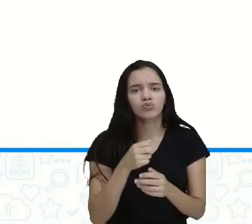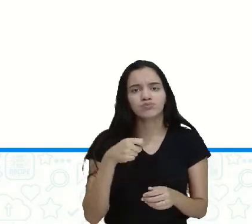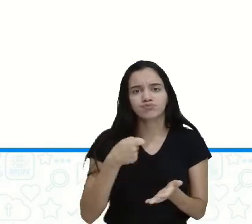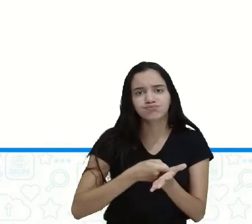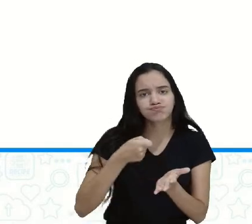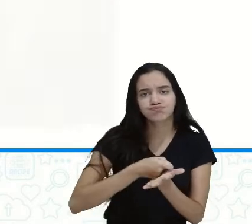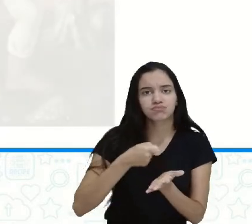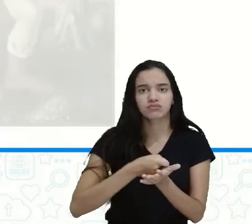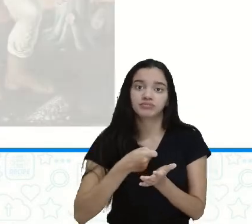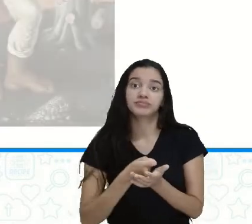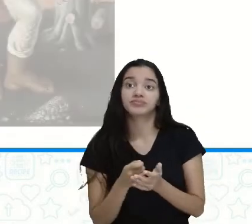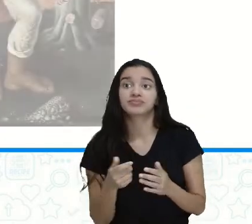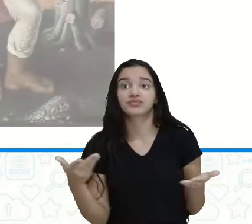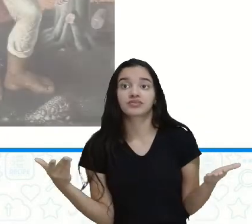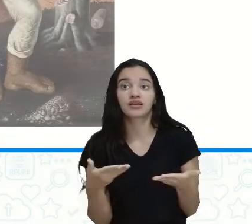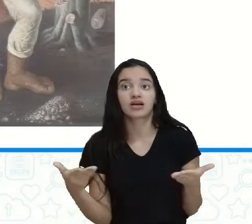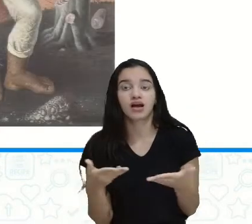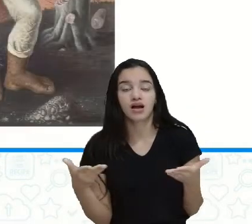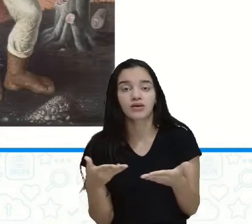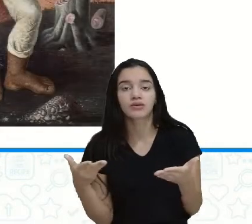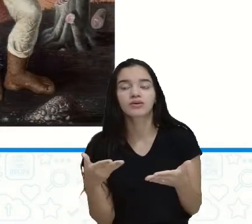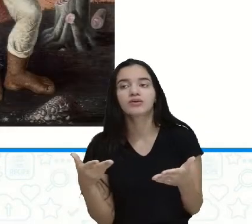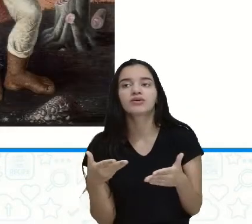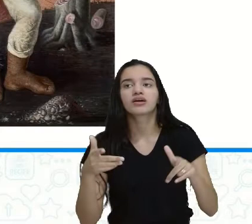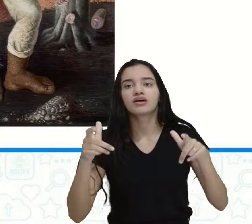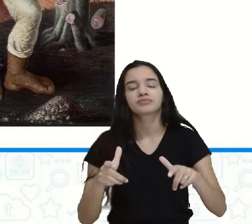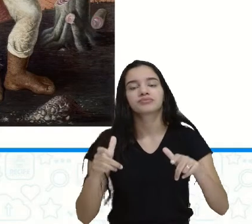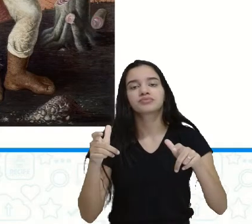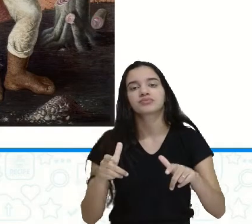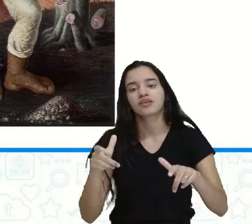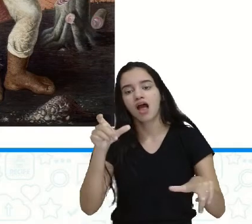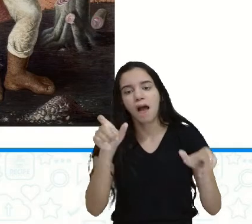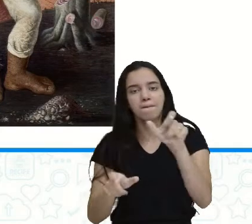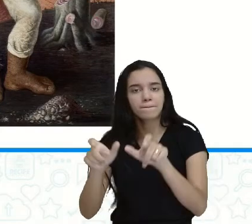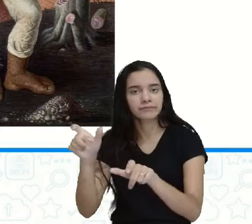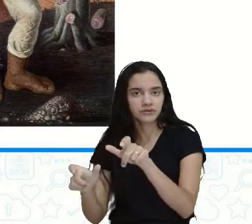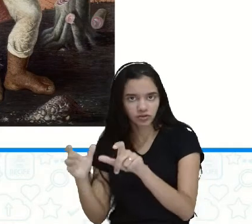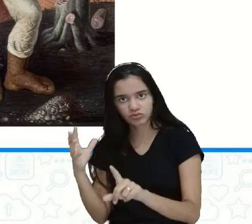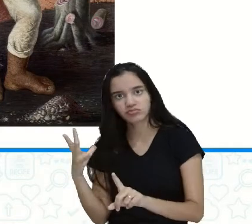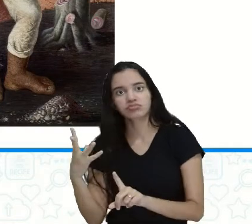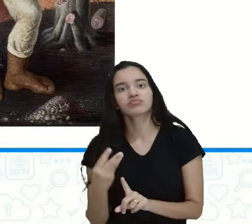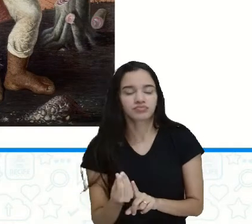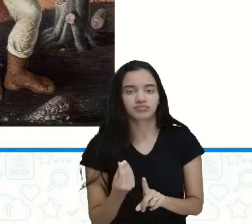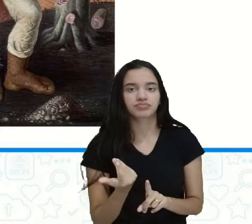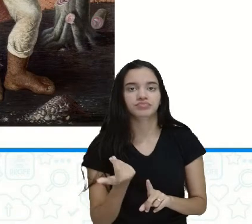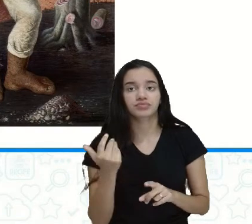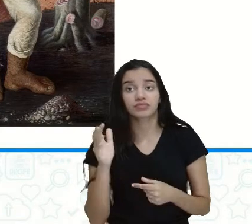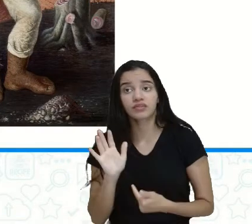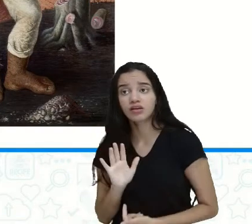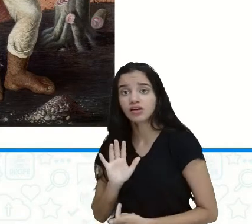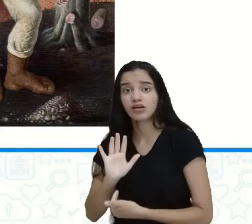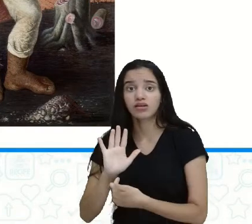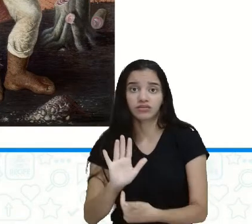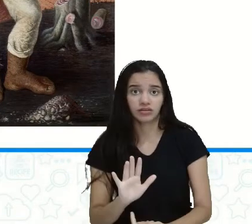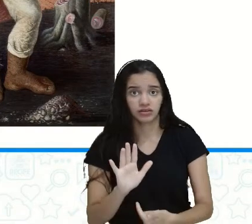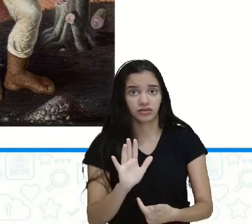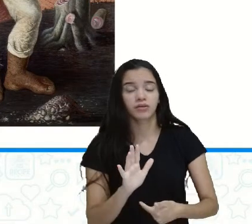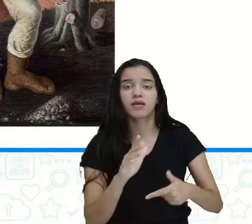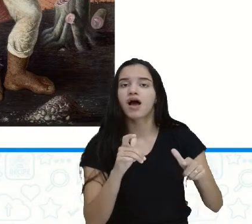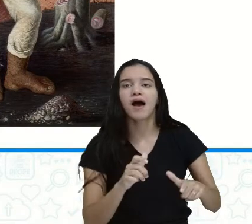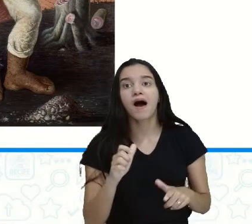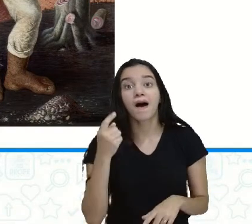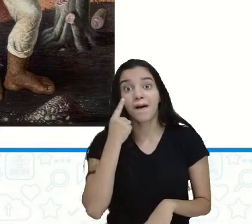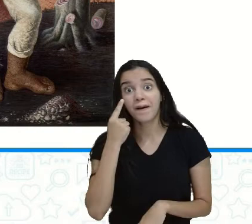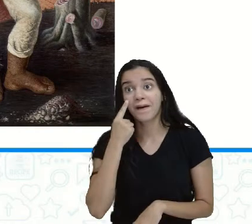seca. Paisagem é arte. Então, muitos artistas, eles fizeram suas representações sobre as paisagens. Olha